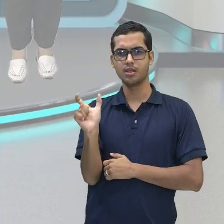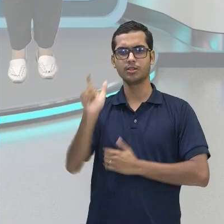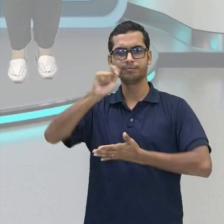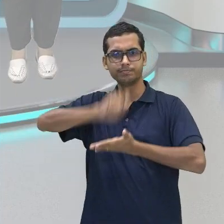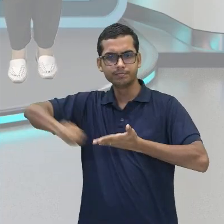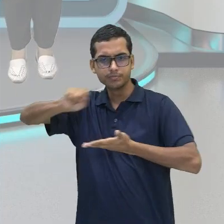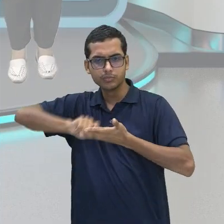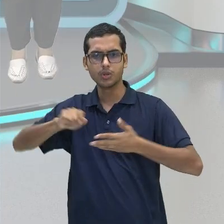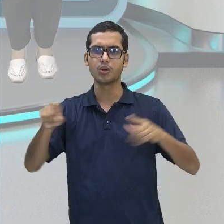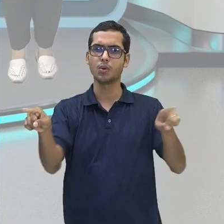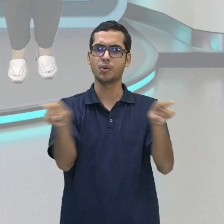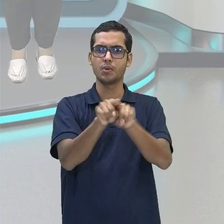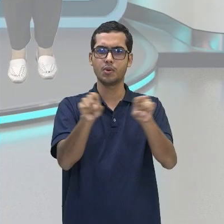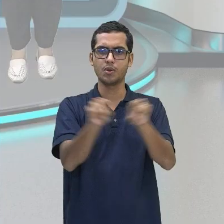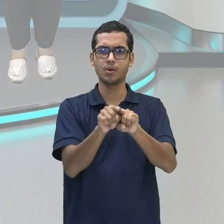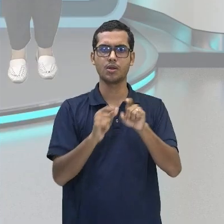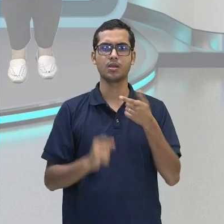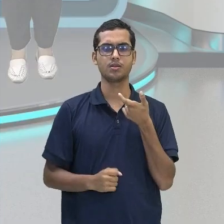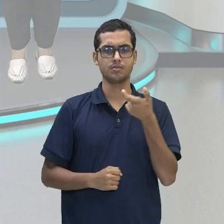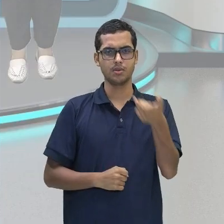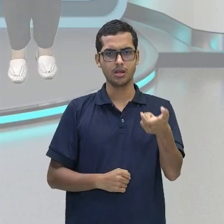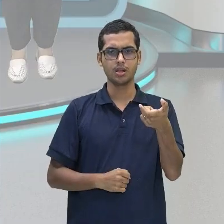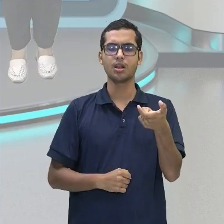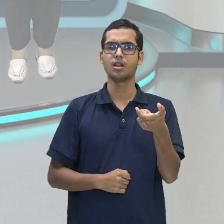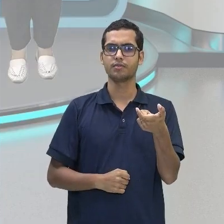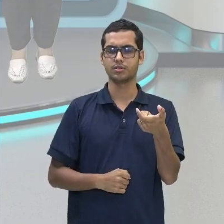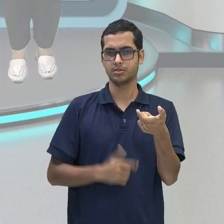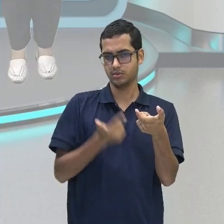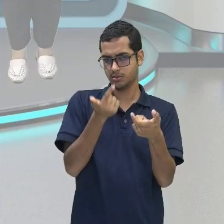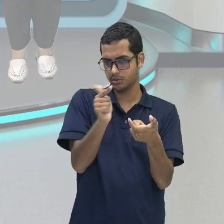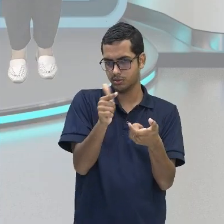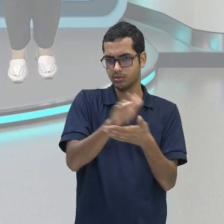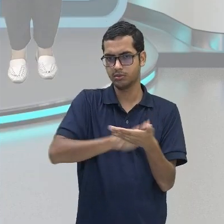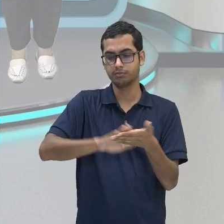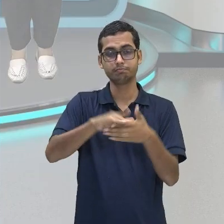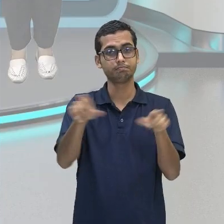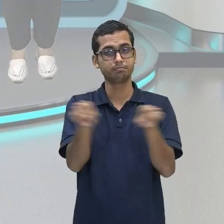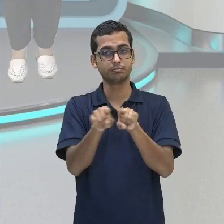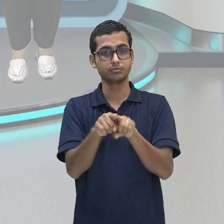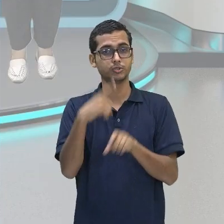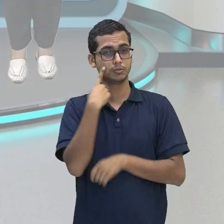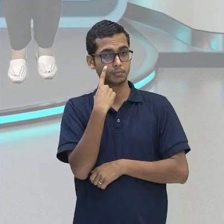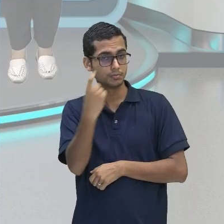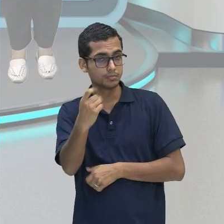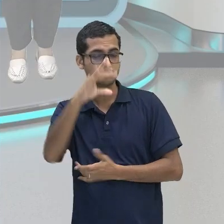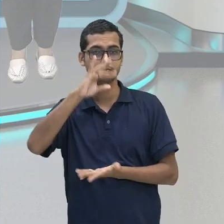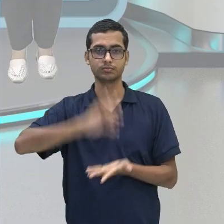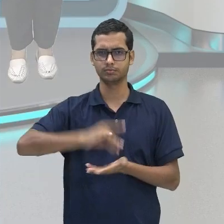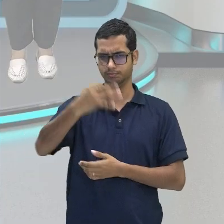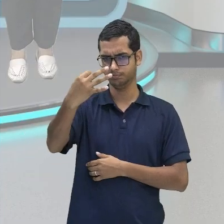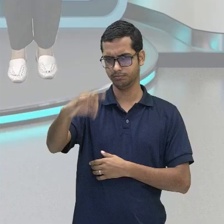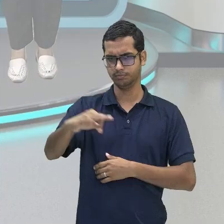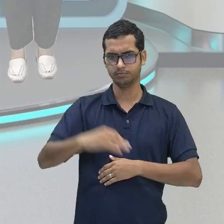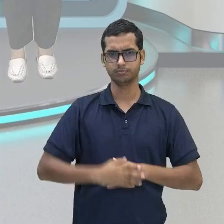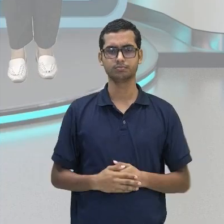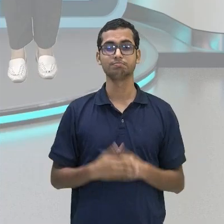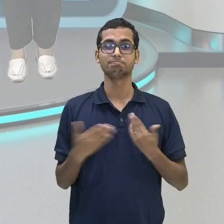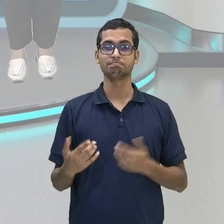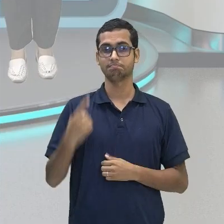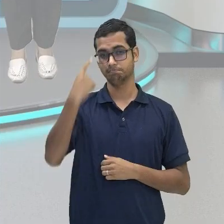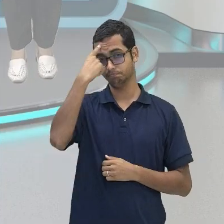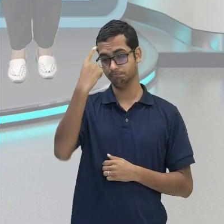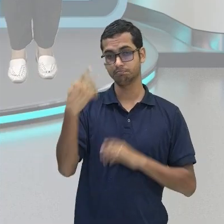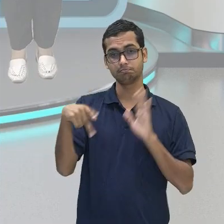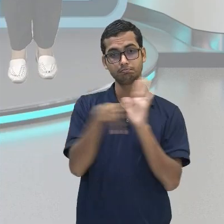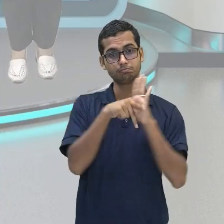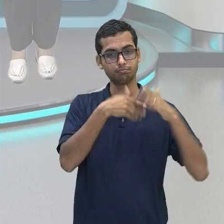faladas, mas também sem a presença delas. Isso é muito interessante, correto? E é justamente pensando nesse processo